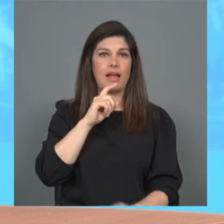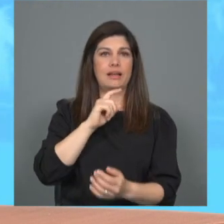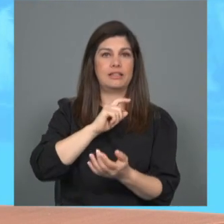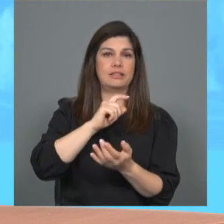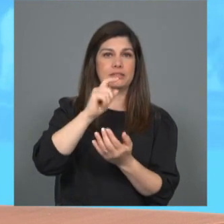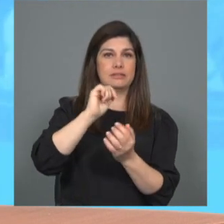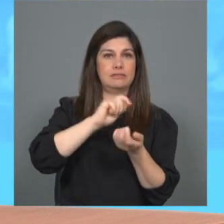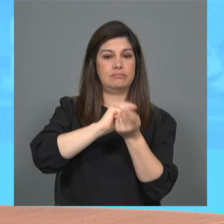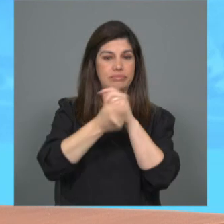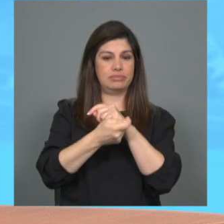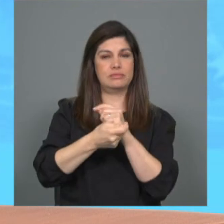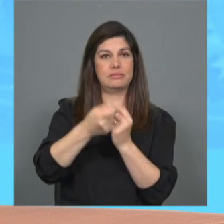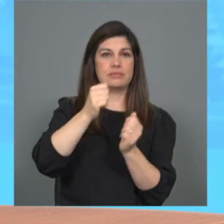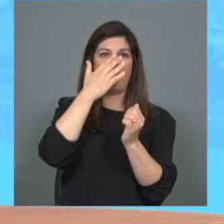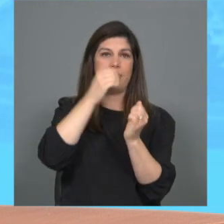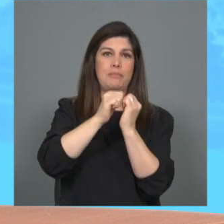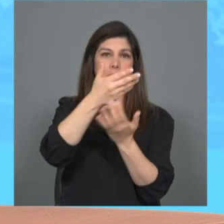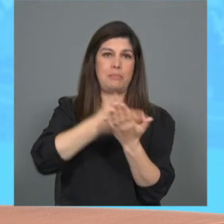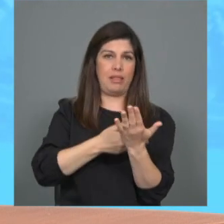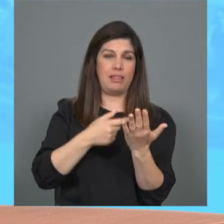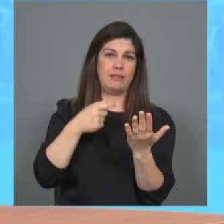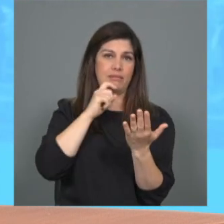E também, ao mesmo tempo, como dizia esta